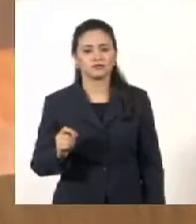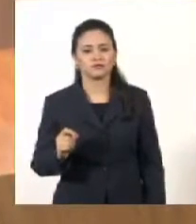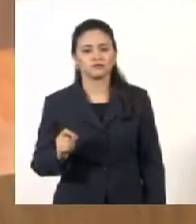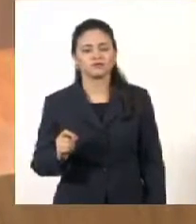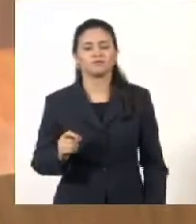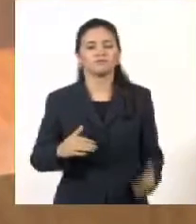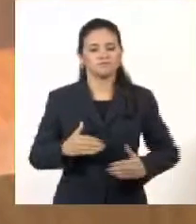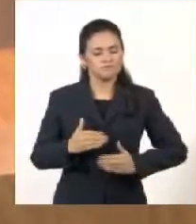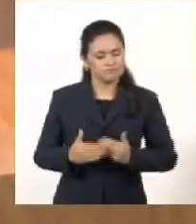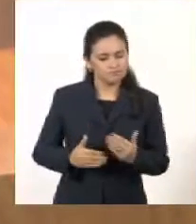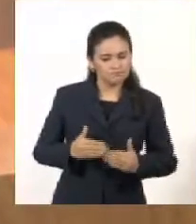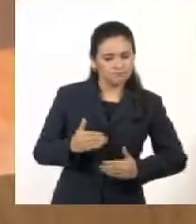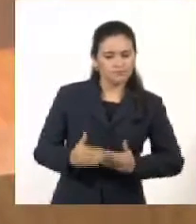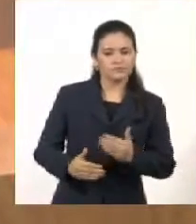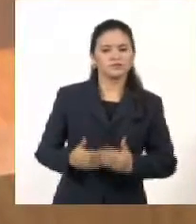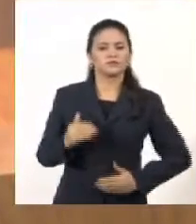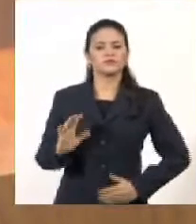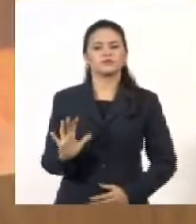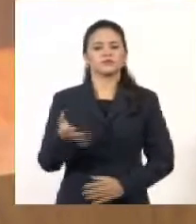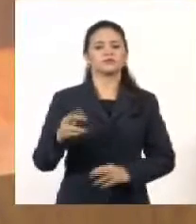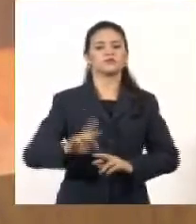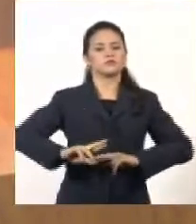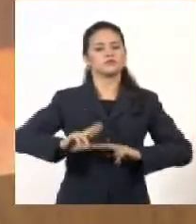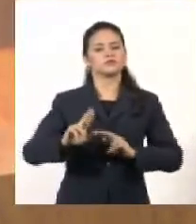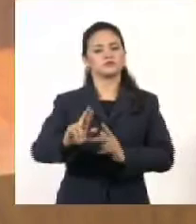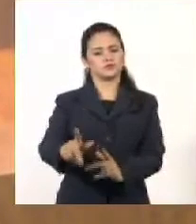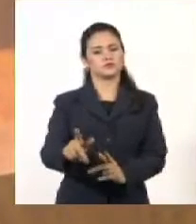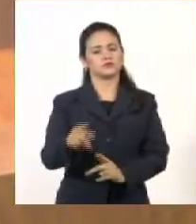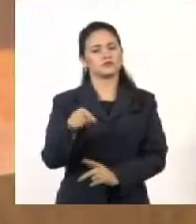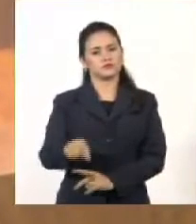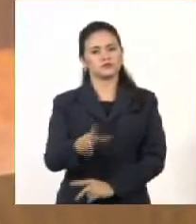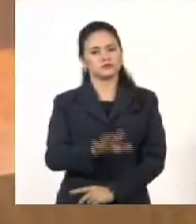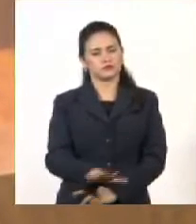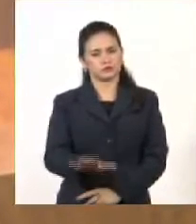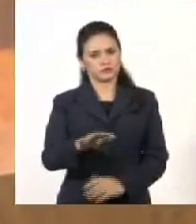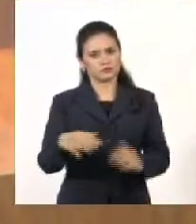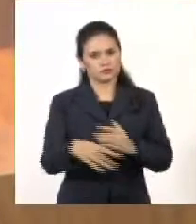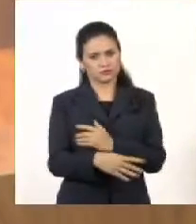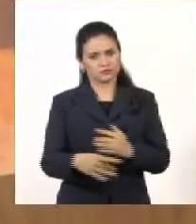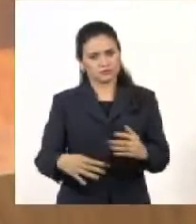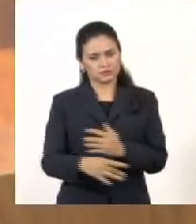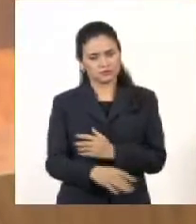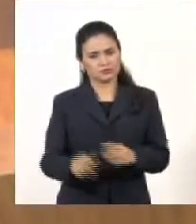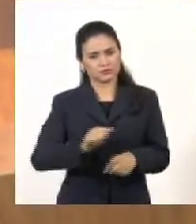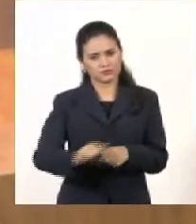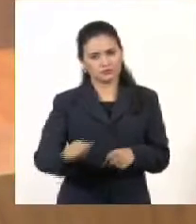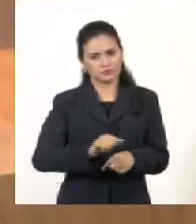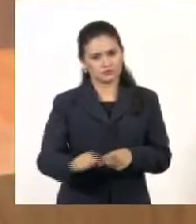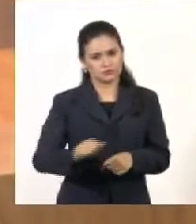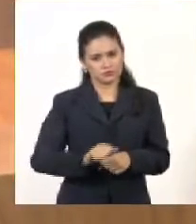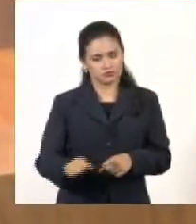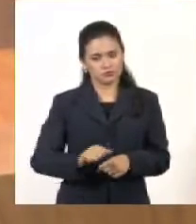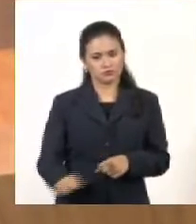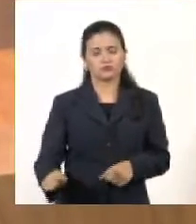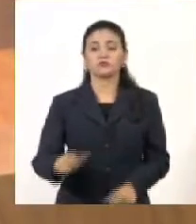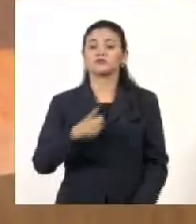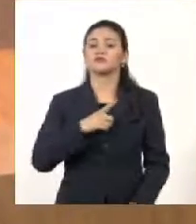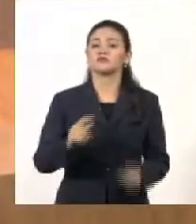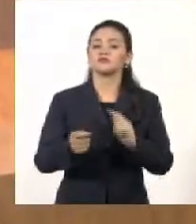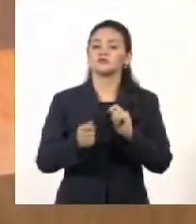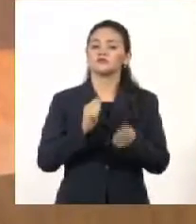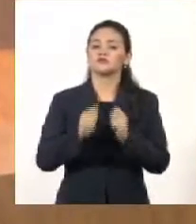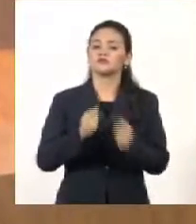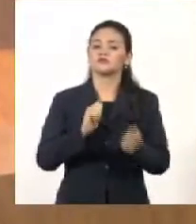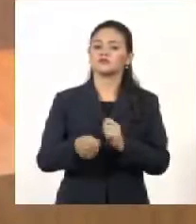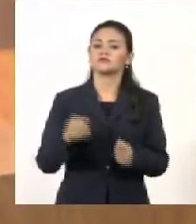momentos virão e, com certeza, a cidade de Pinheiro terá novos administradores